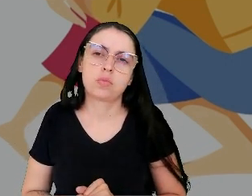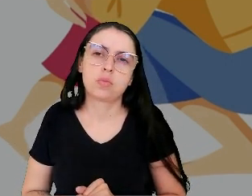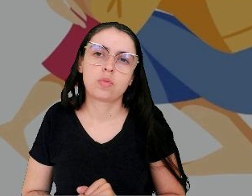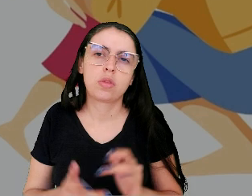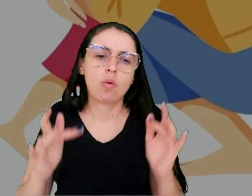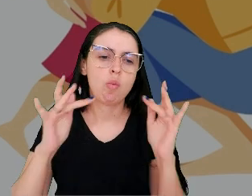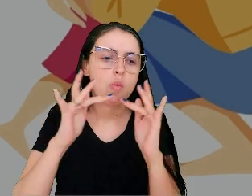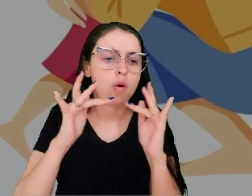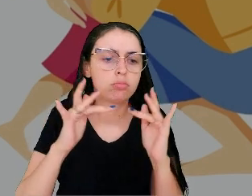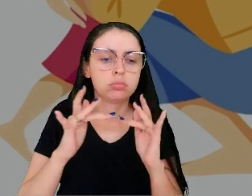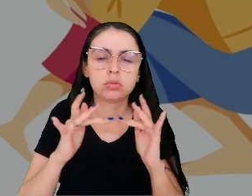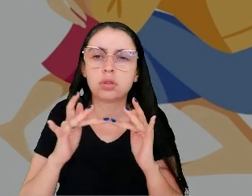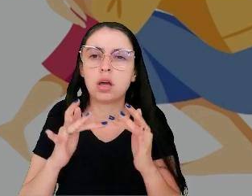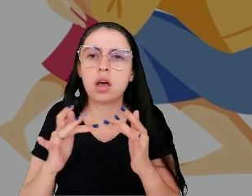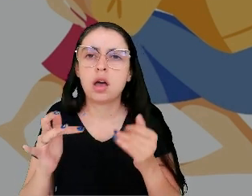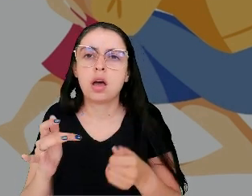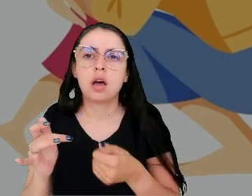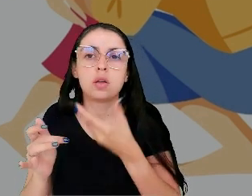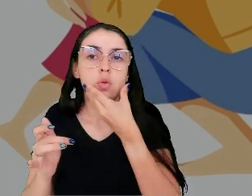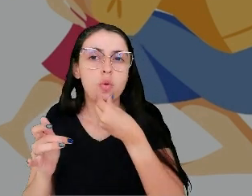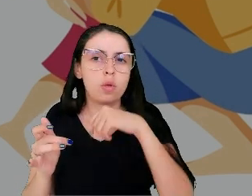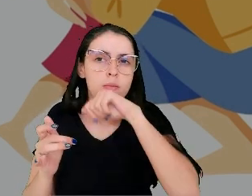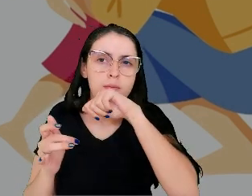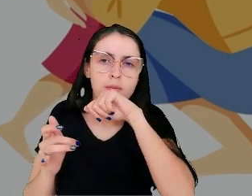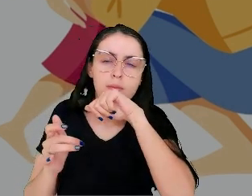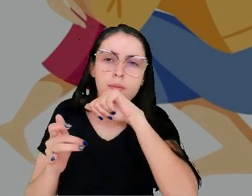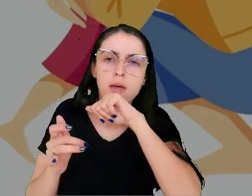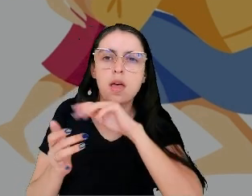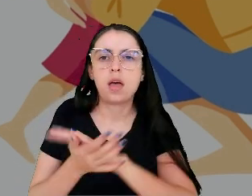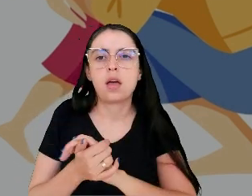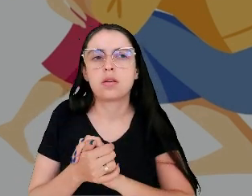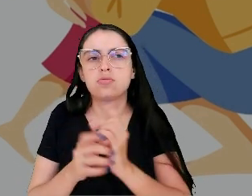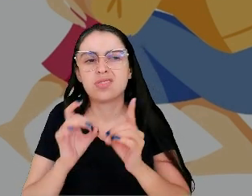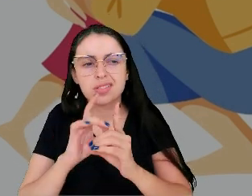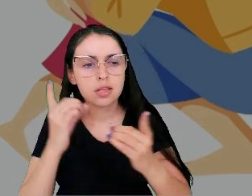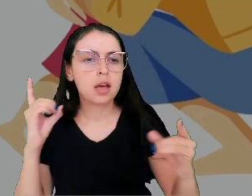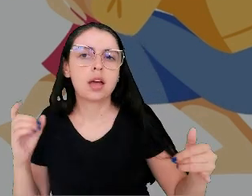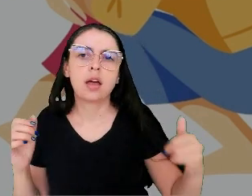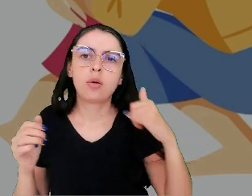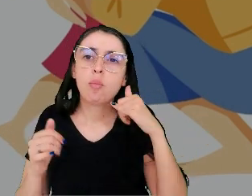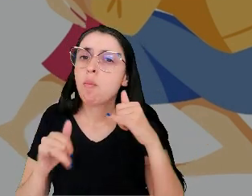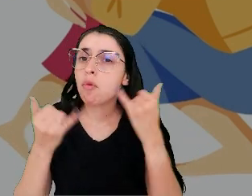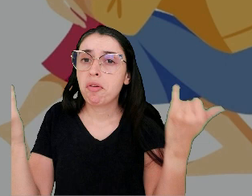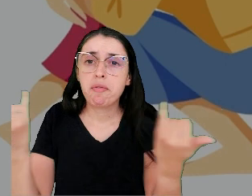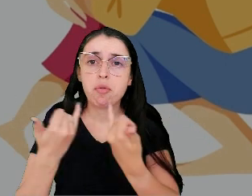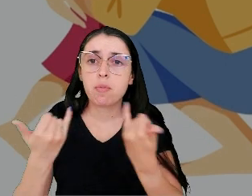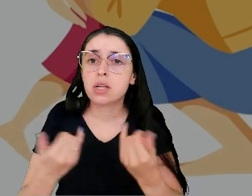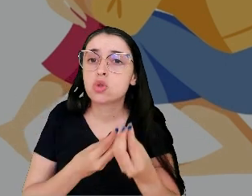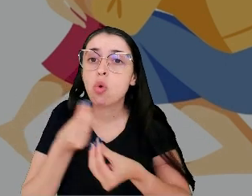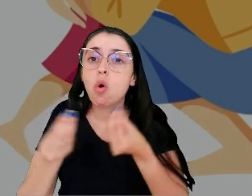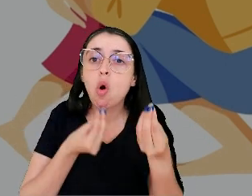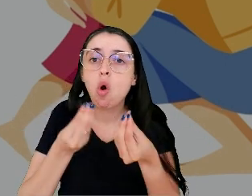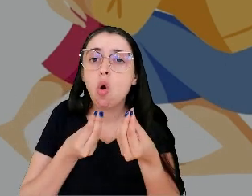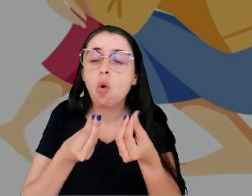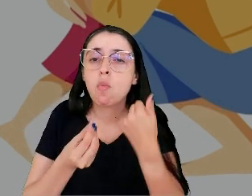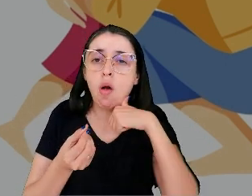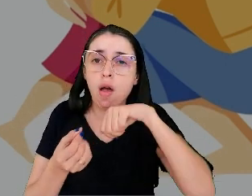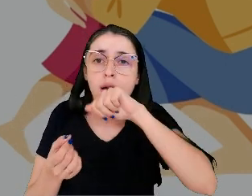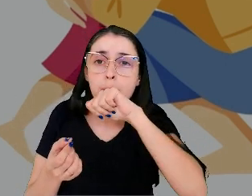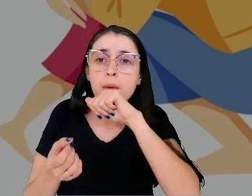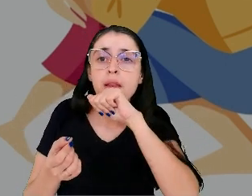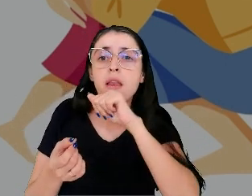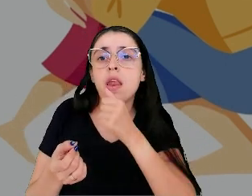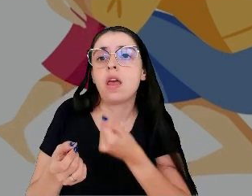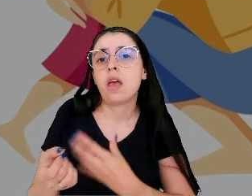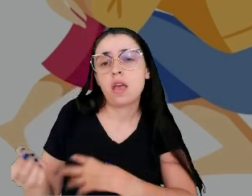do contato do pai à distância, né? O pai está aí tendo notícias de como é que estavam os dois, o binômio mãe e